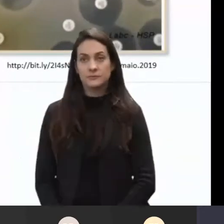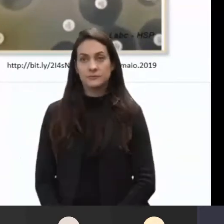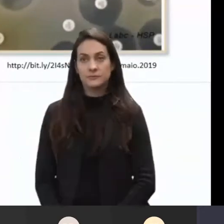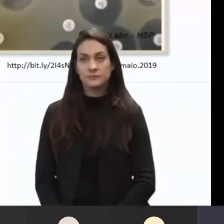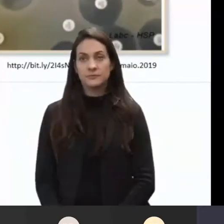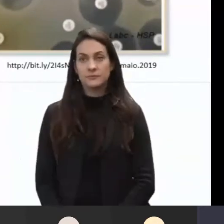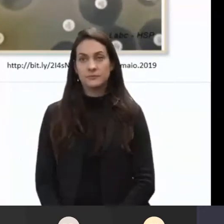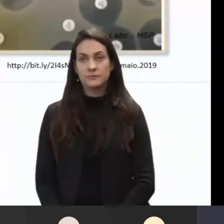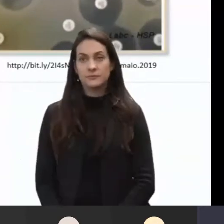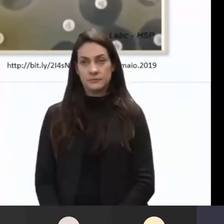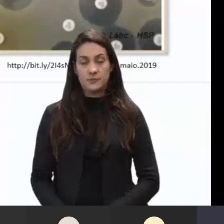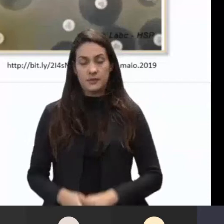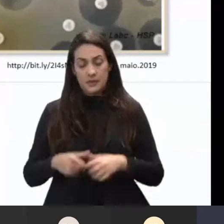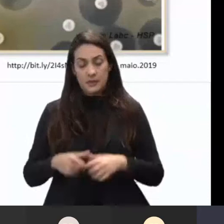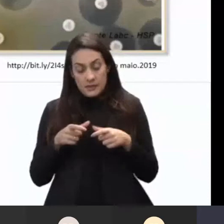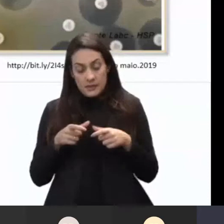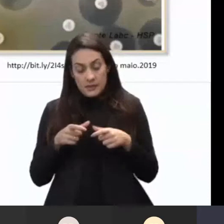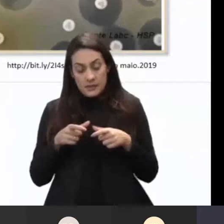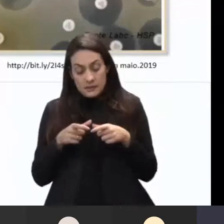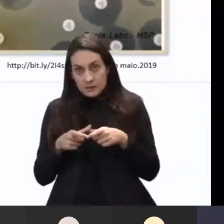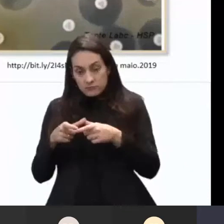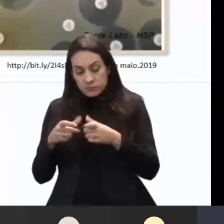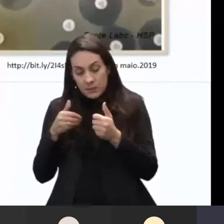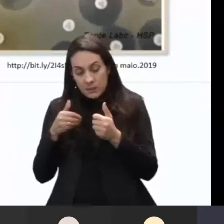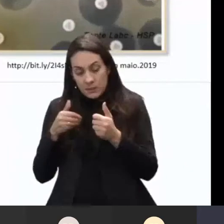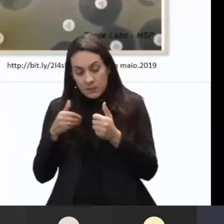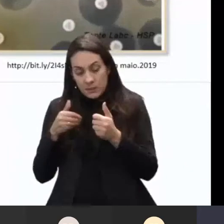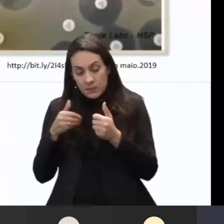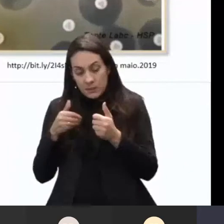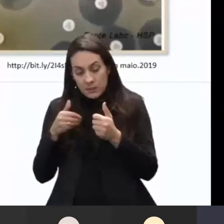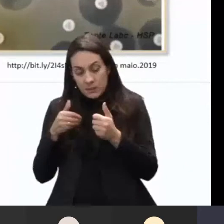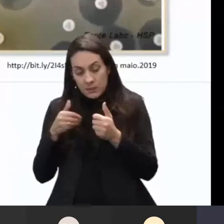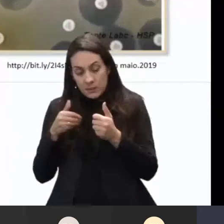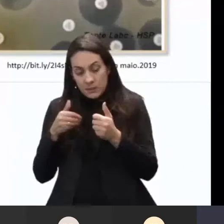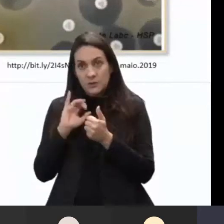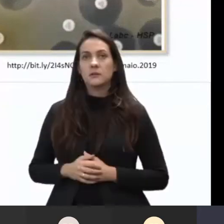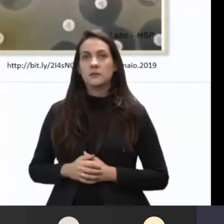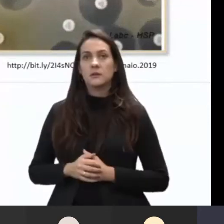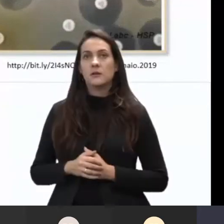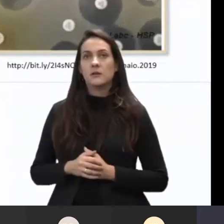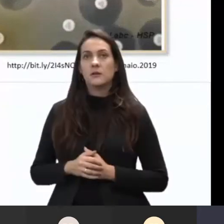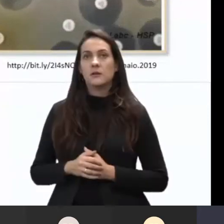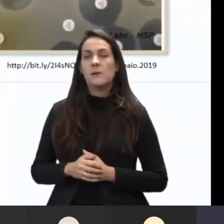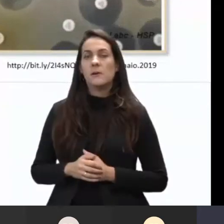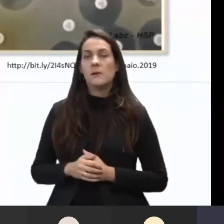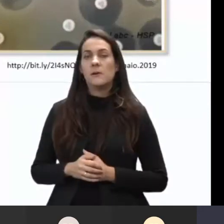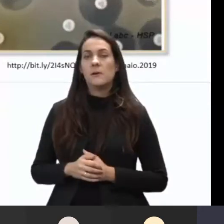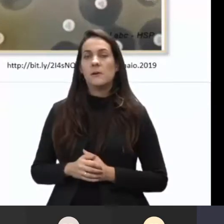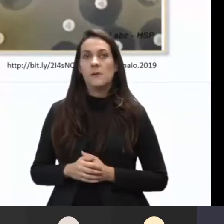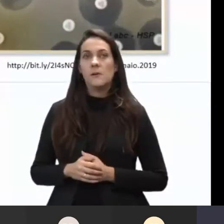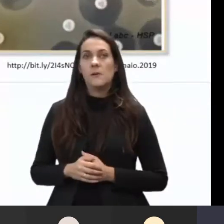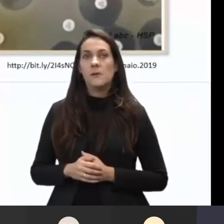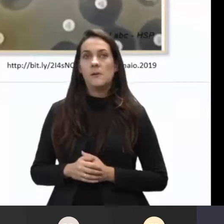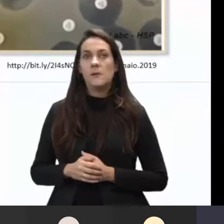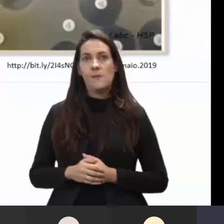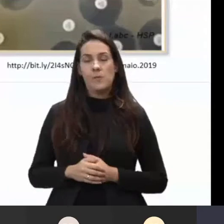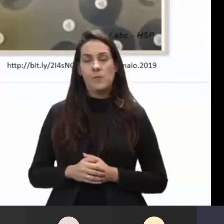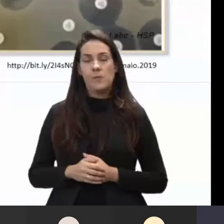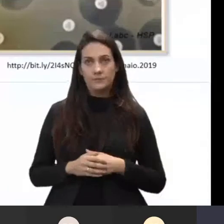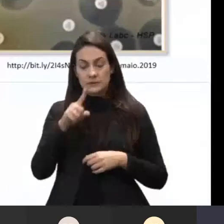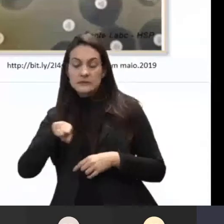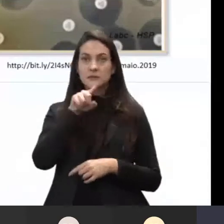toda vez que tem ali o disco muito próximo um do outro, nós vemos esse halo, e esse halo ele fica